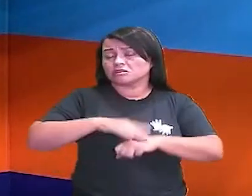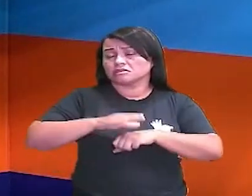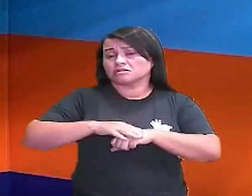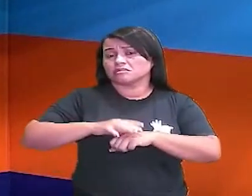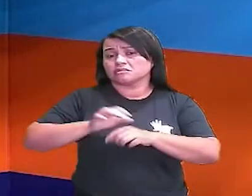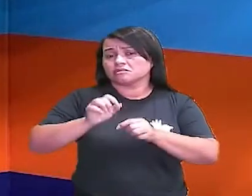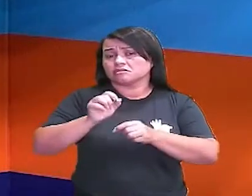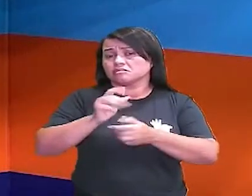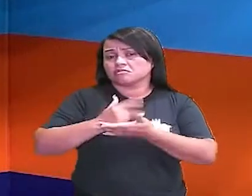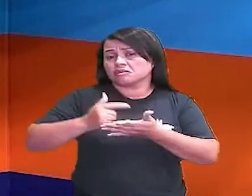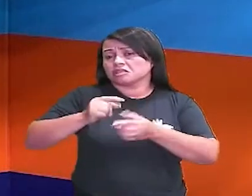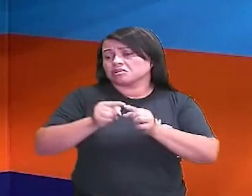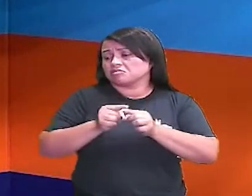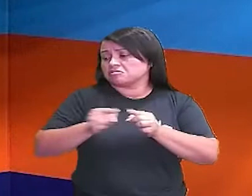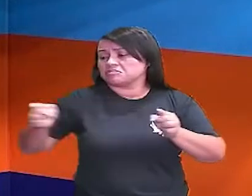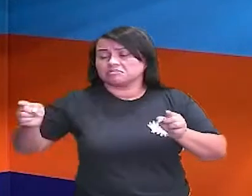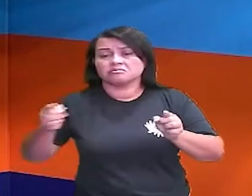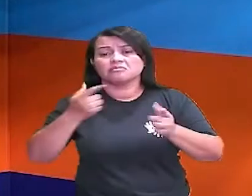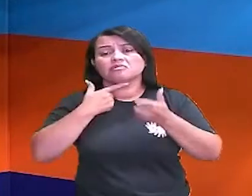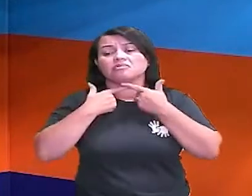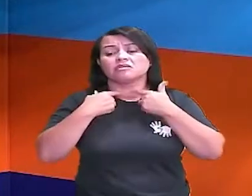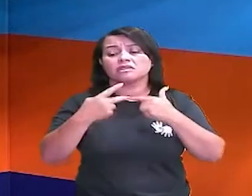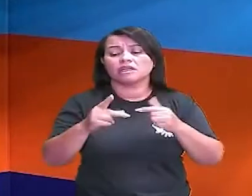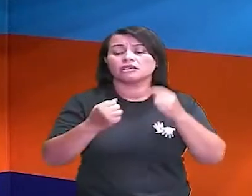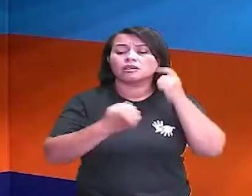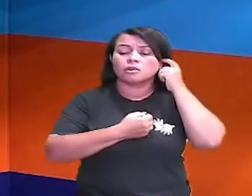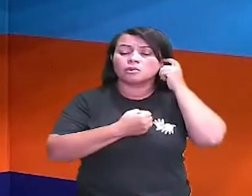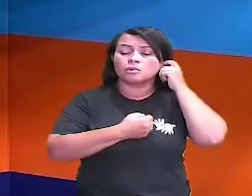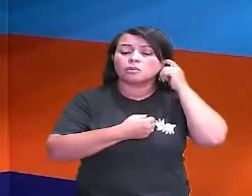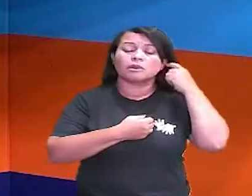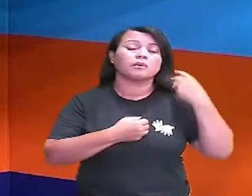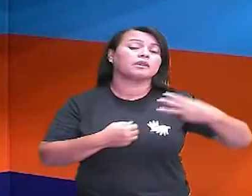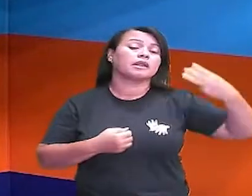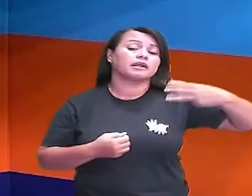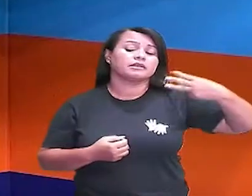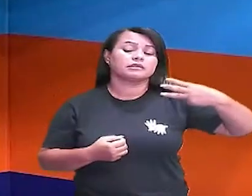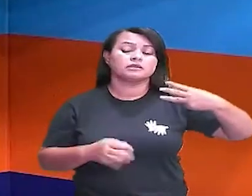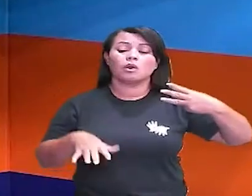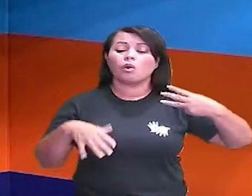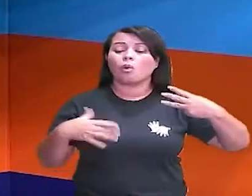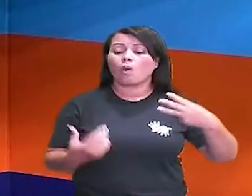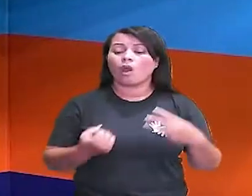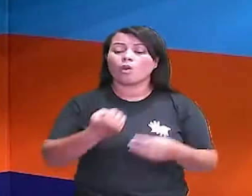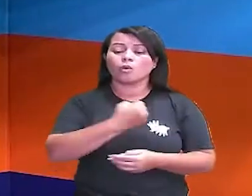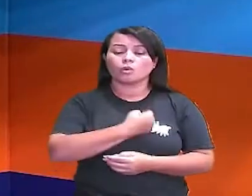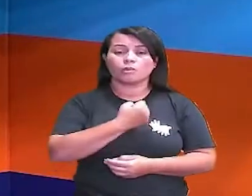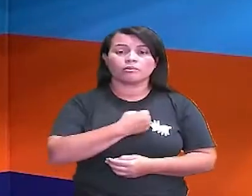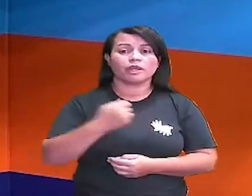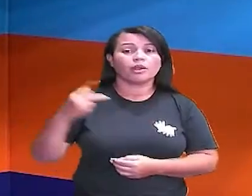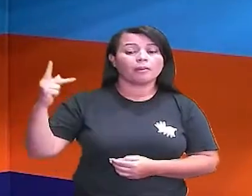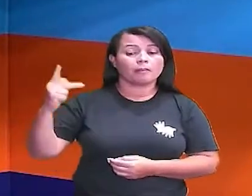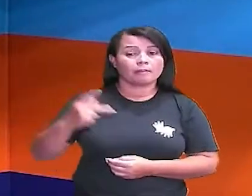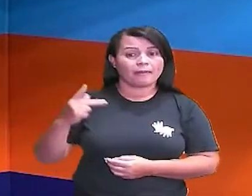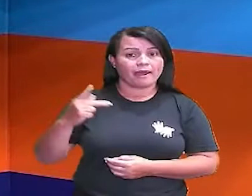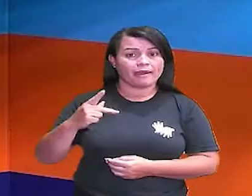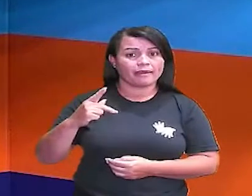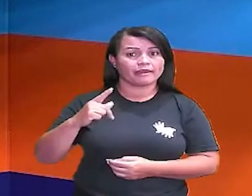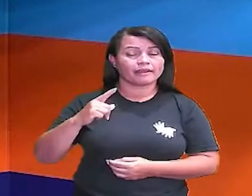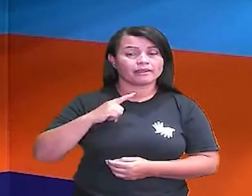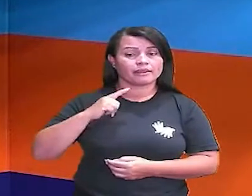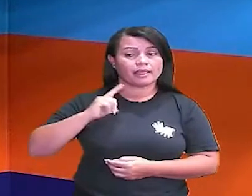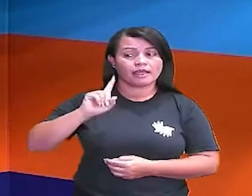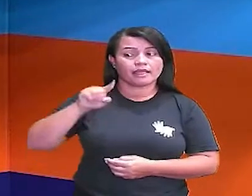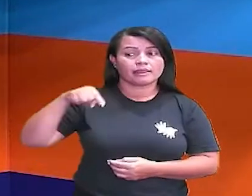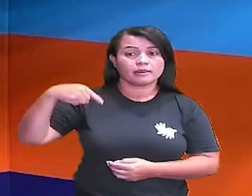reta do jeito que você quer. Agora vem o número 3. Qual o número par que vem depois